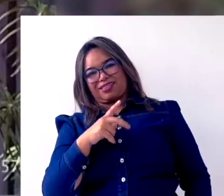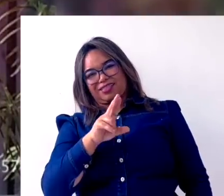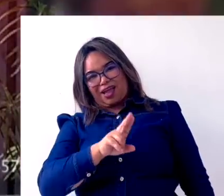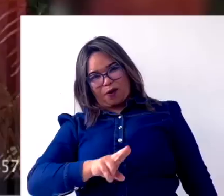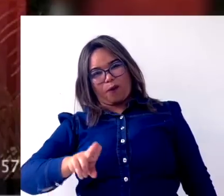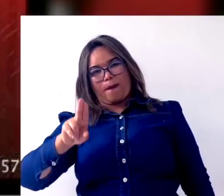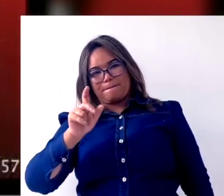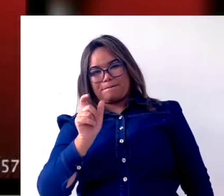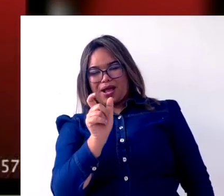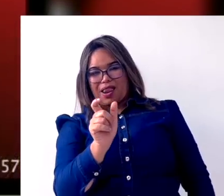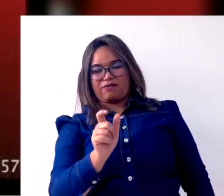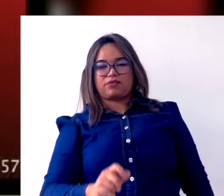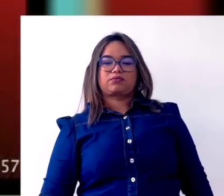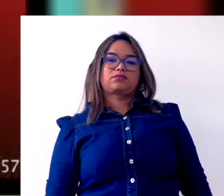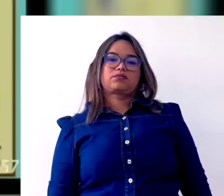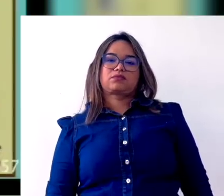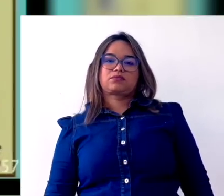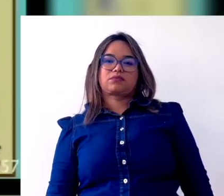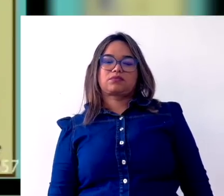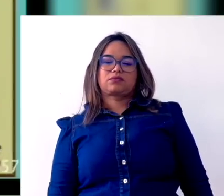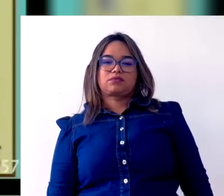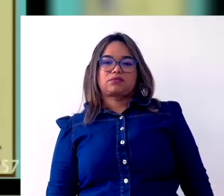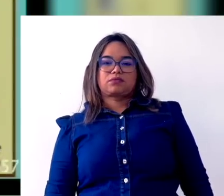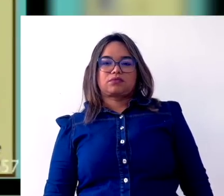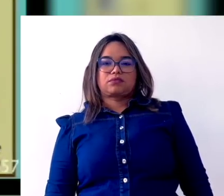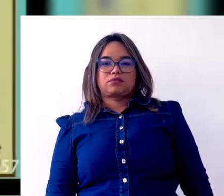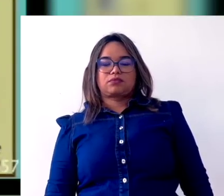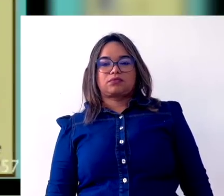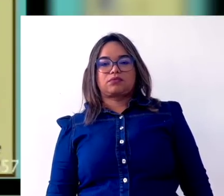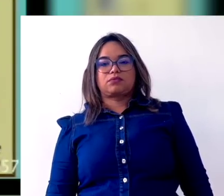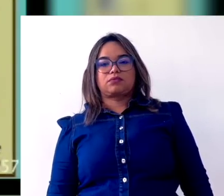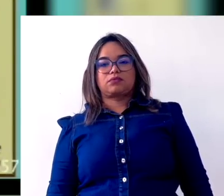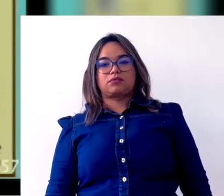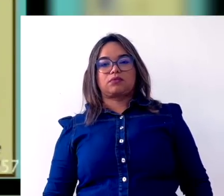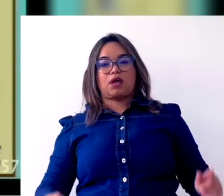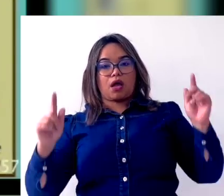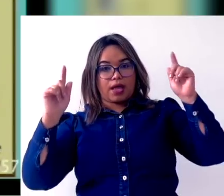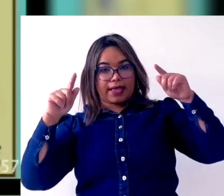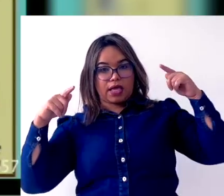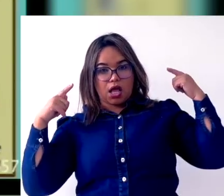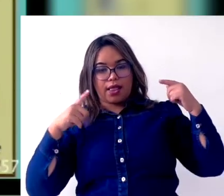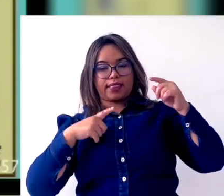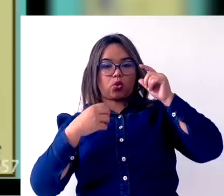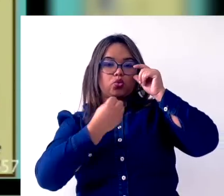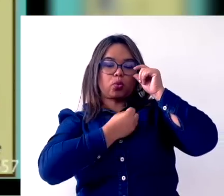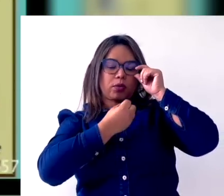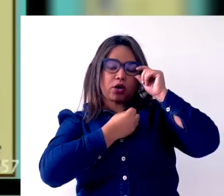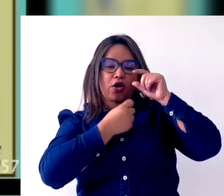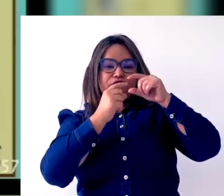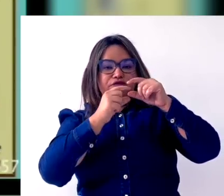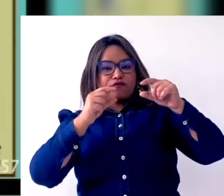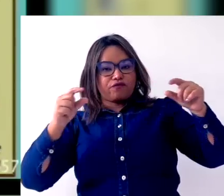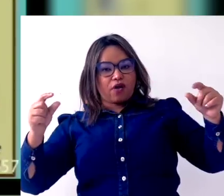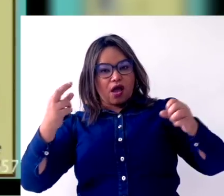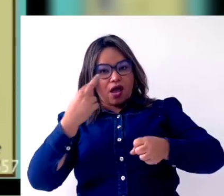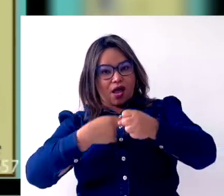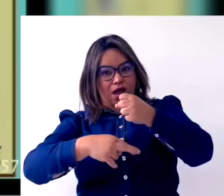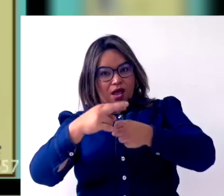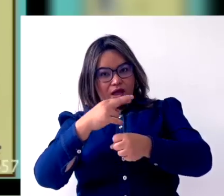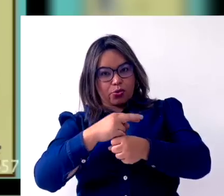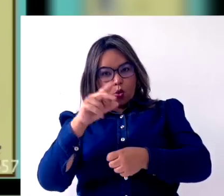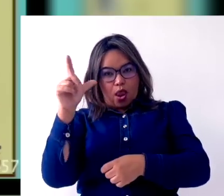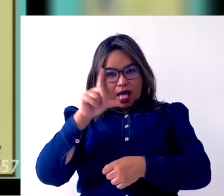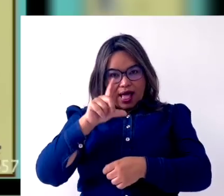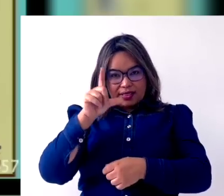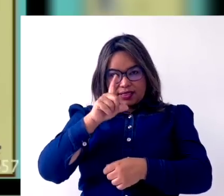tríplice 6 simboliza a união com o erro. Em grego, você tem um valor numérico. A frase reino latino, em